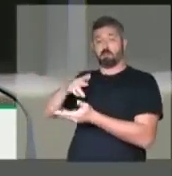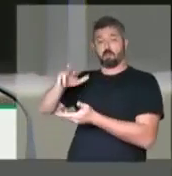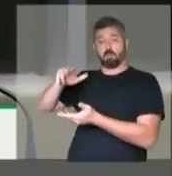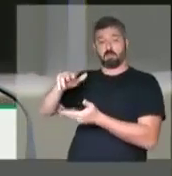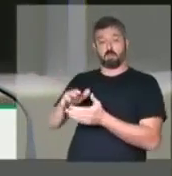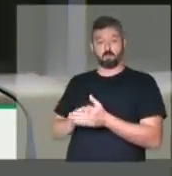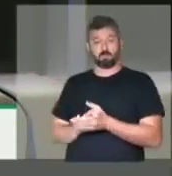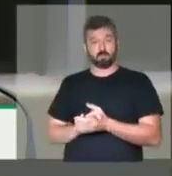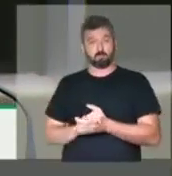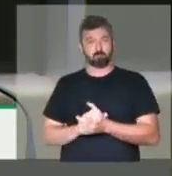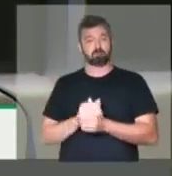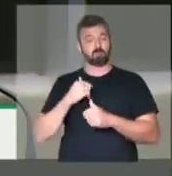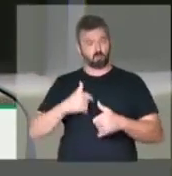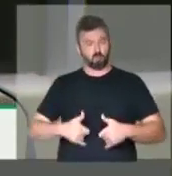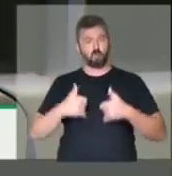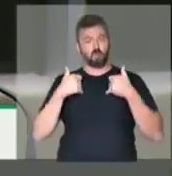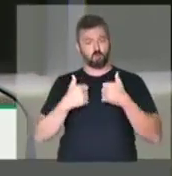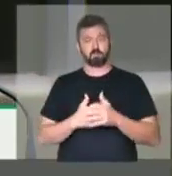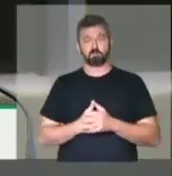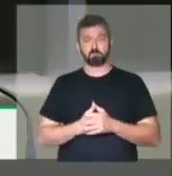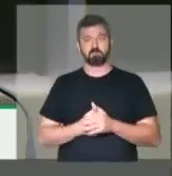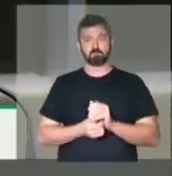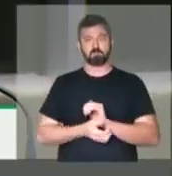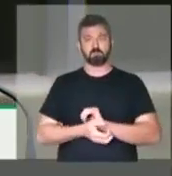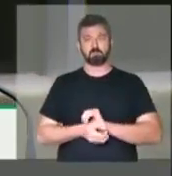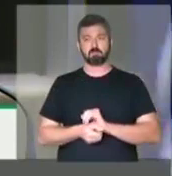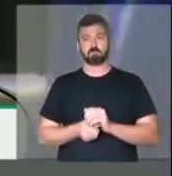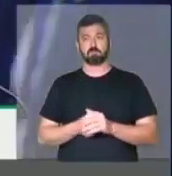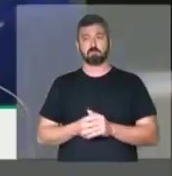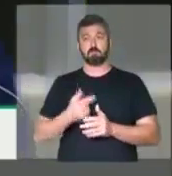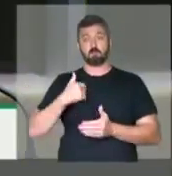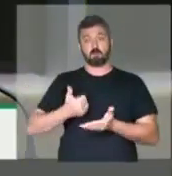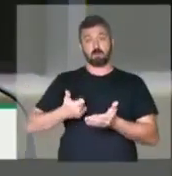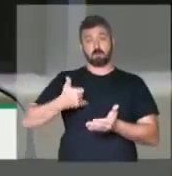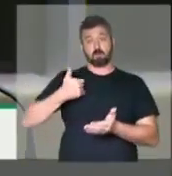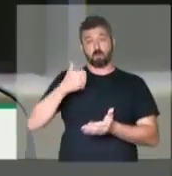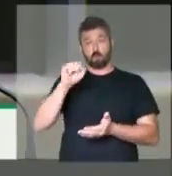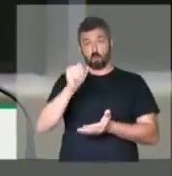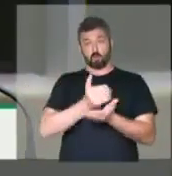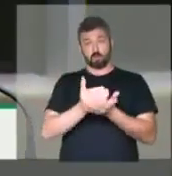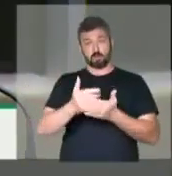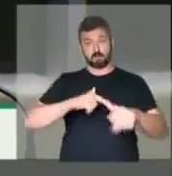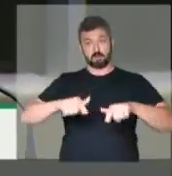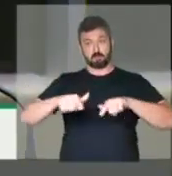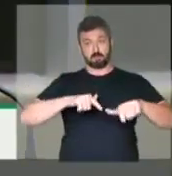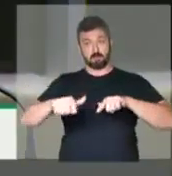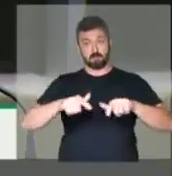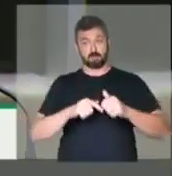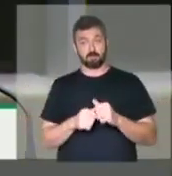irmãos. Com muito orgulho. Comecei a trabalhar com 8 anos de idade.